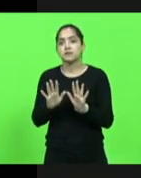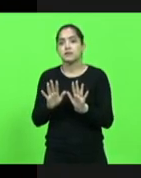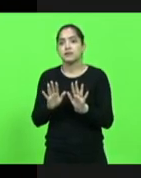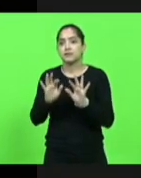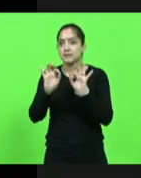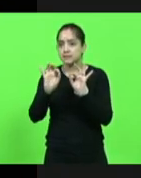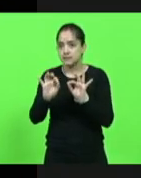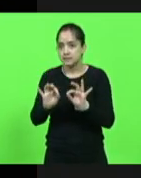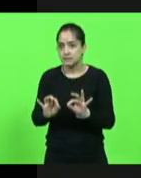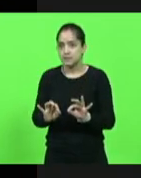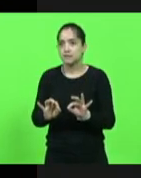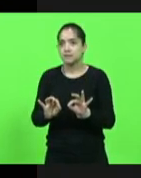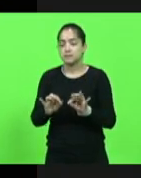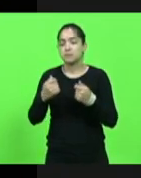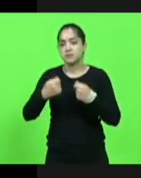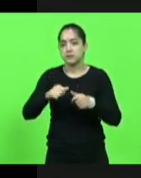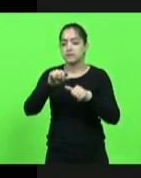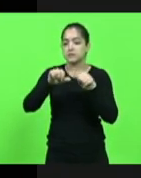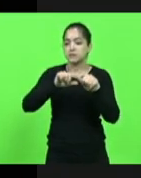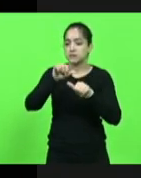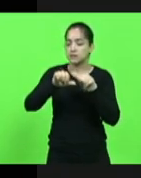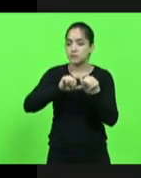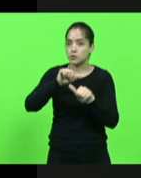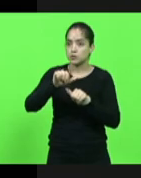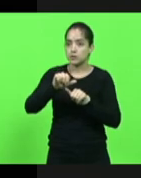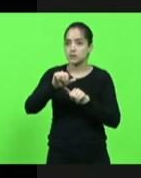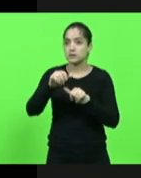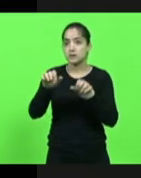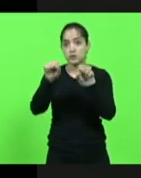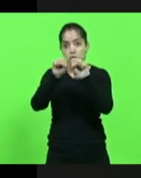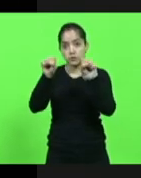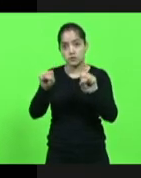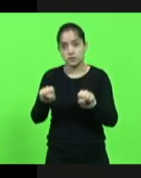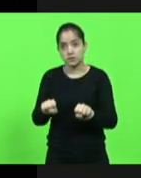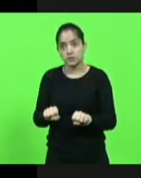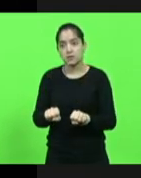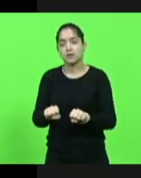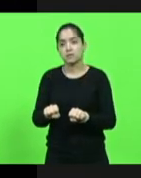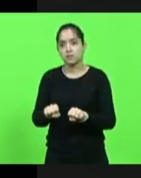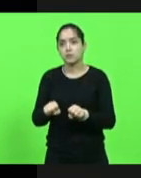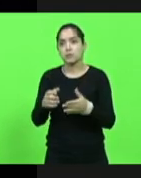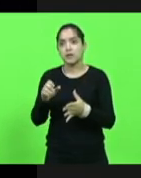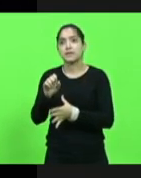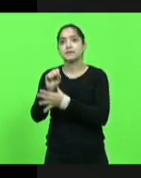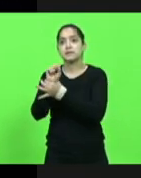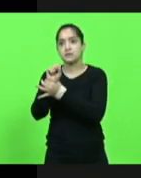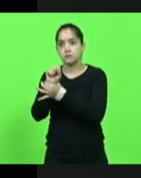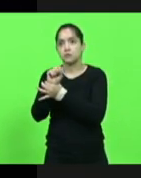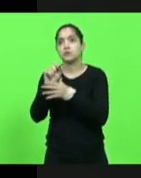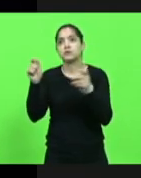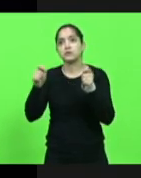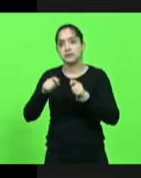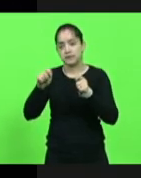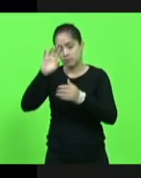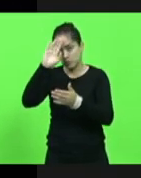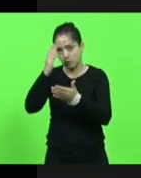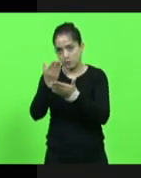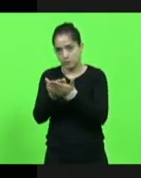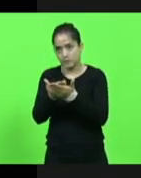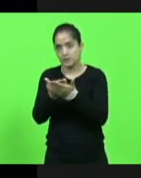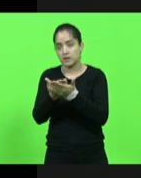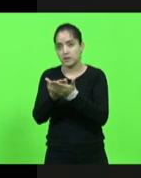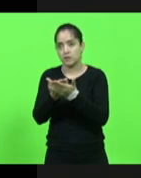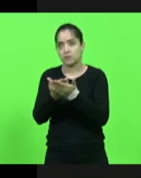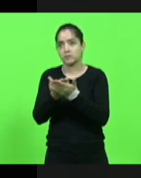que fazer esses ajustes e o sistema, com toda certeza, ele é seguro e dá para nós confiar, não tem